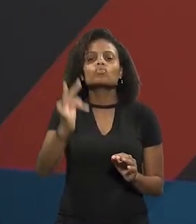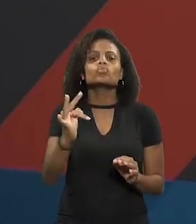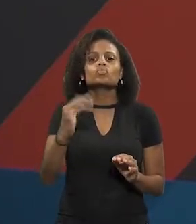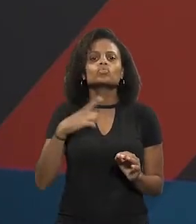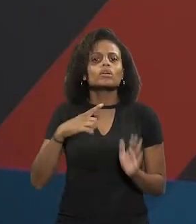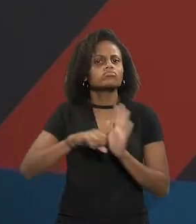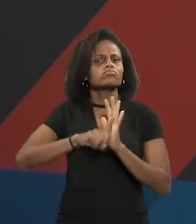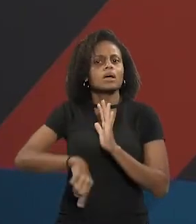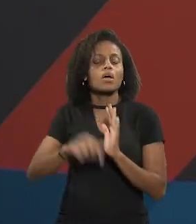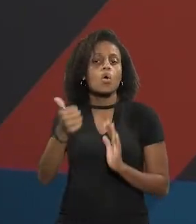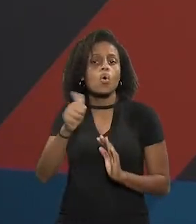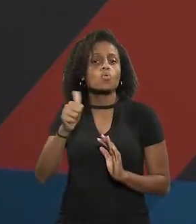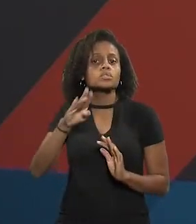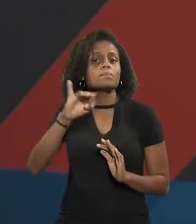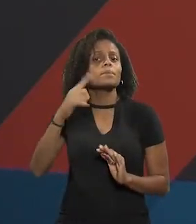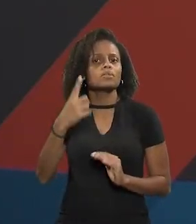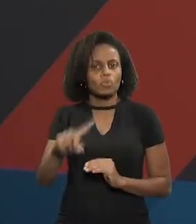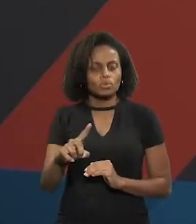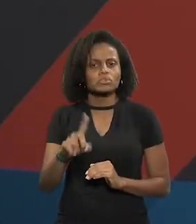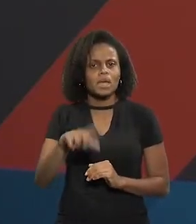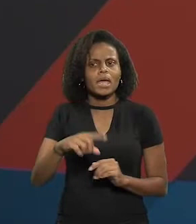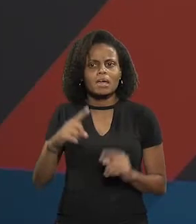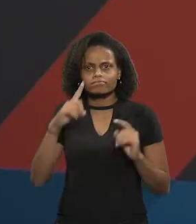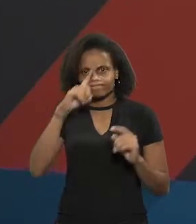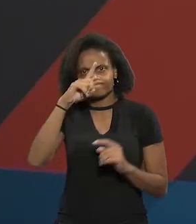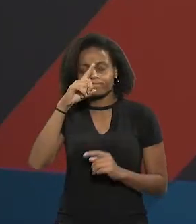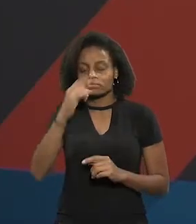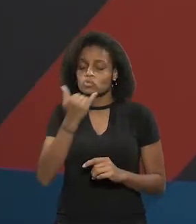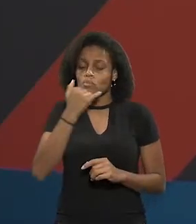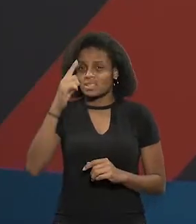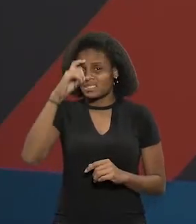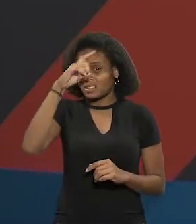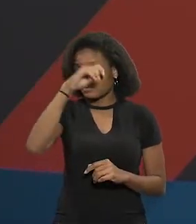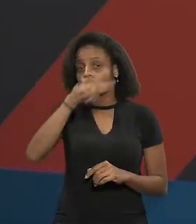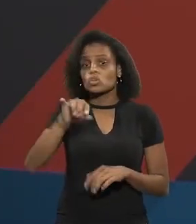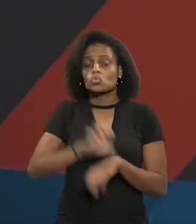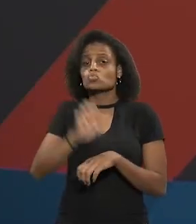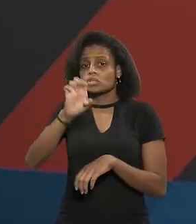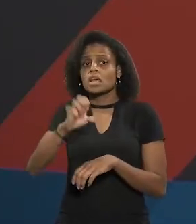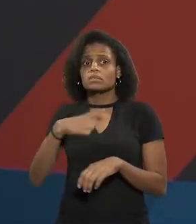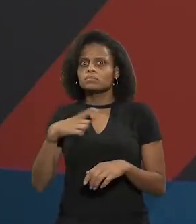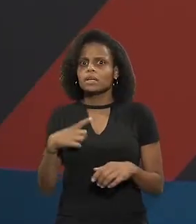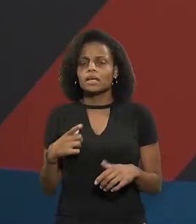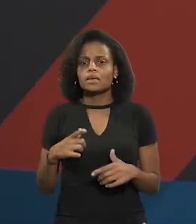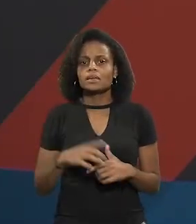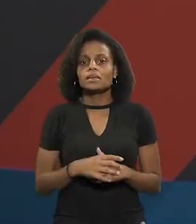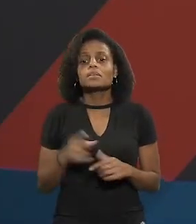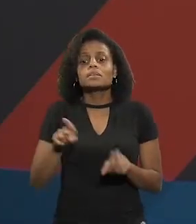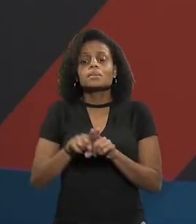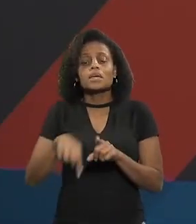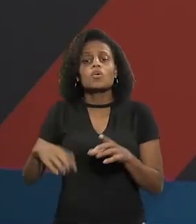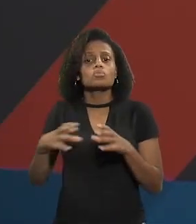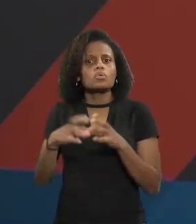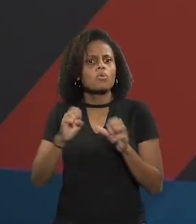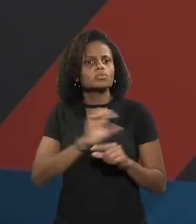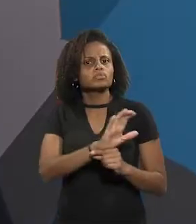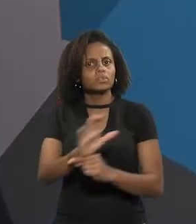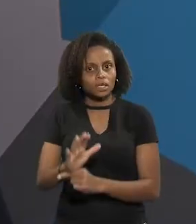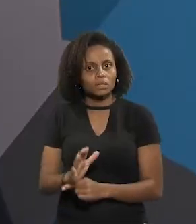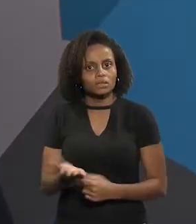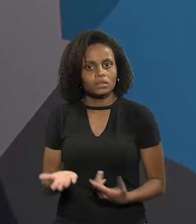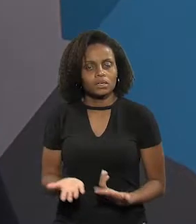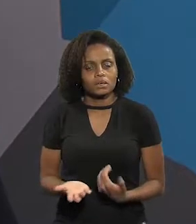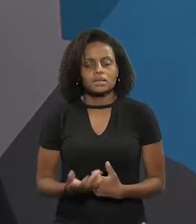reais. Isso é um grande desafio que o Estado tem que enfrentar e a comissão aqui pode ajudar também propondo soluções, né?